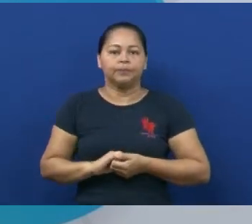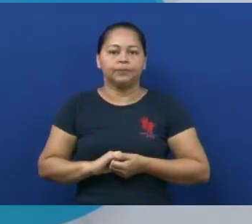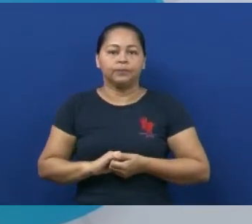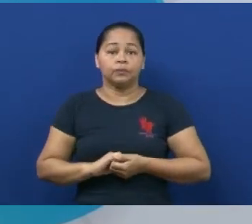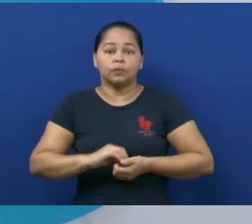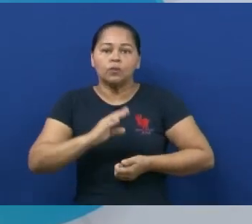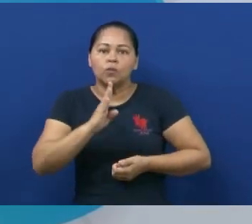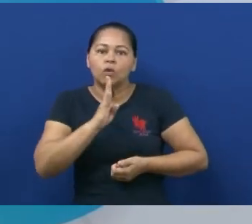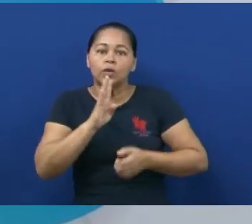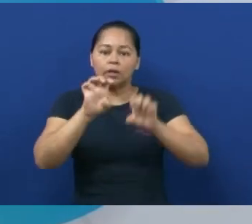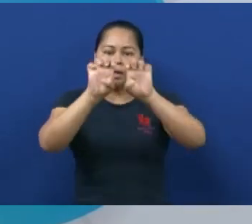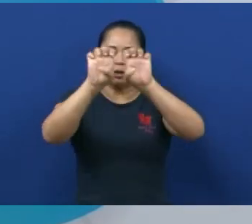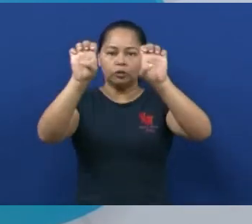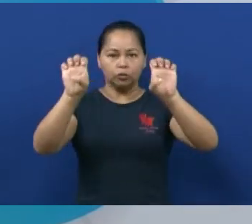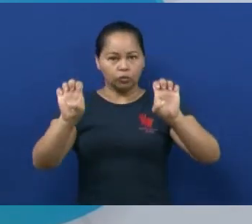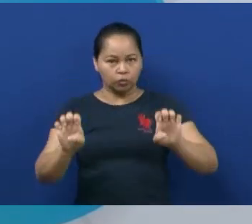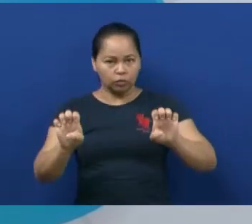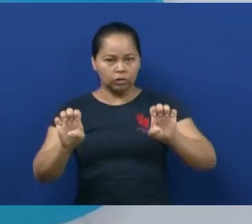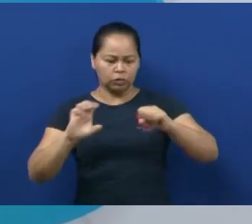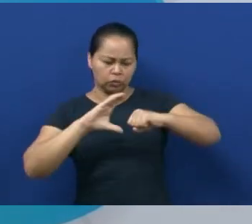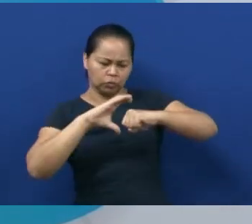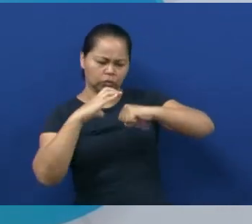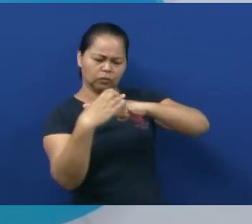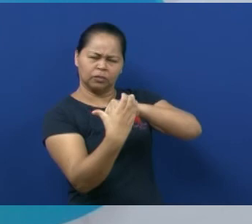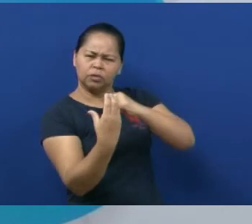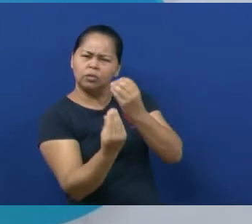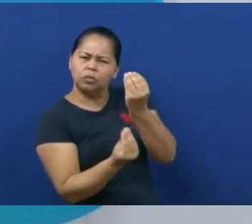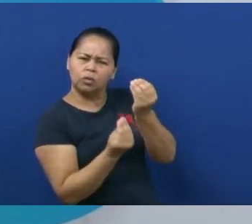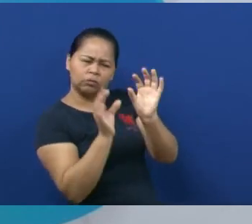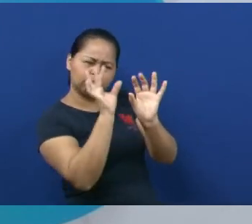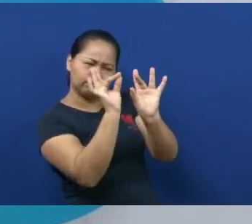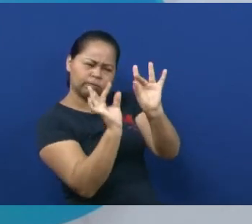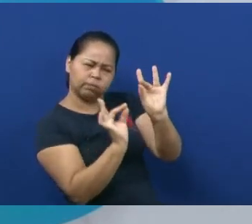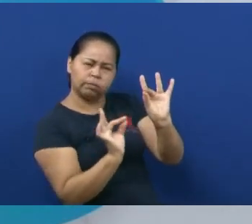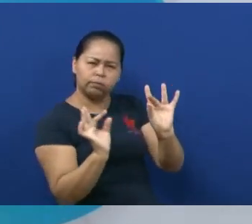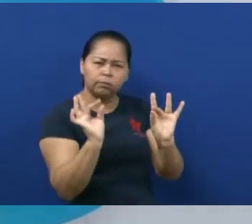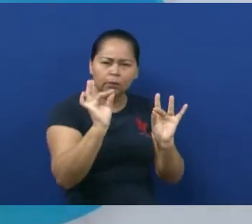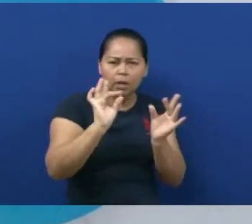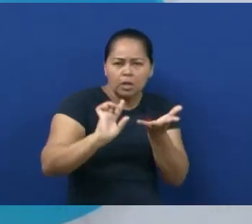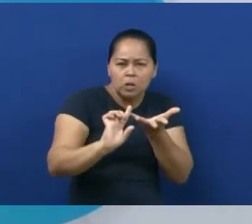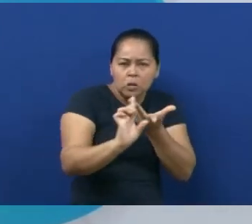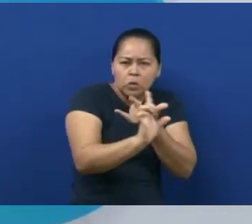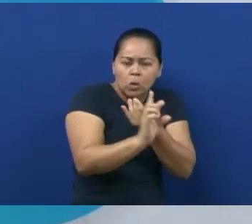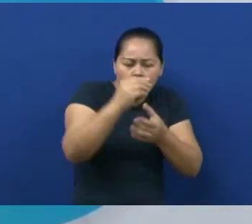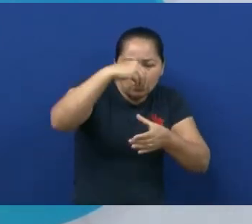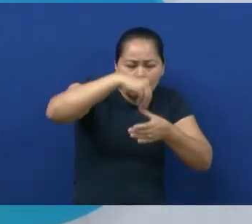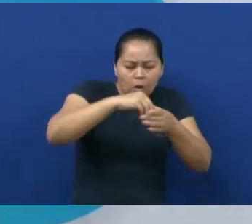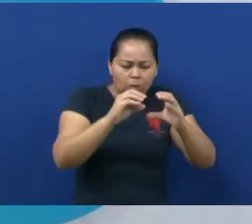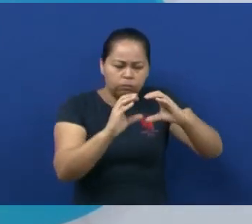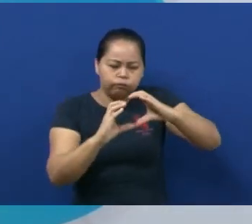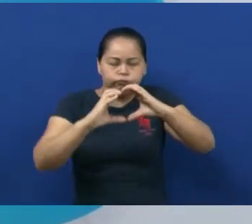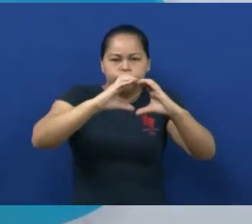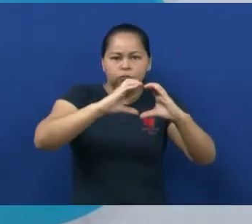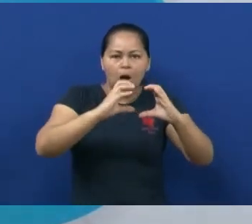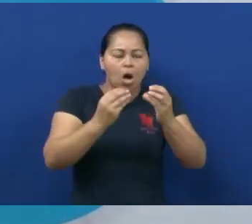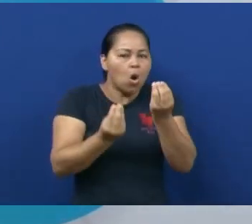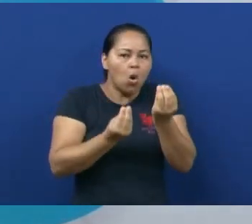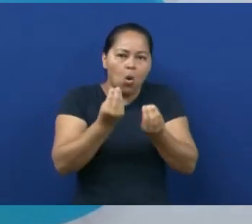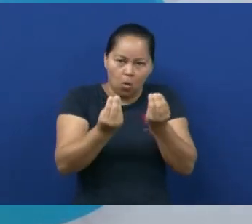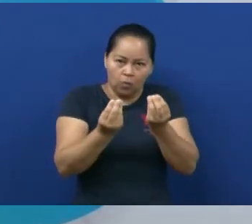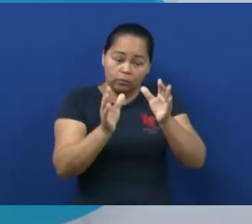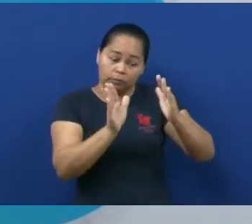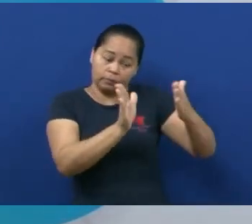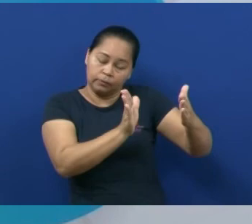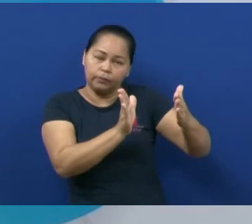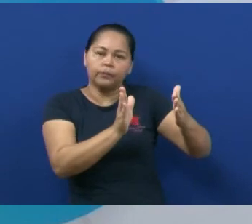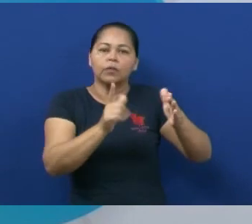conhecer a estrutura química do vírus, da Covid-19, quimicamente falando, como é esse vírus,